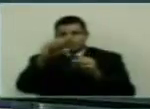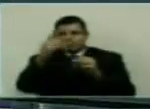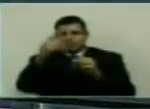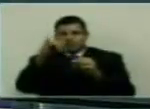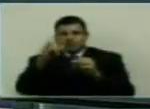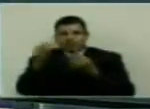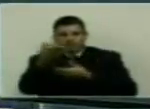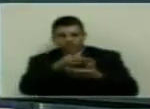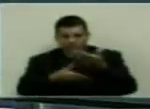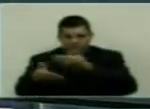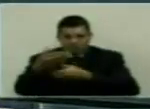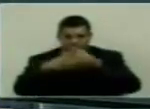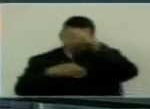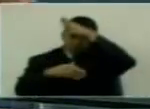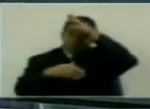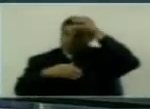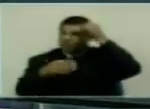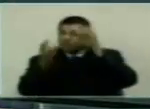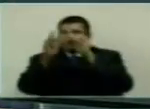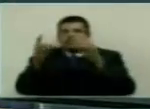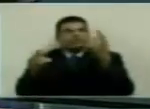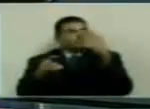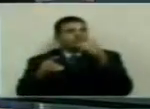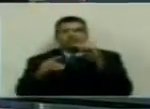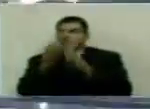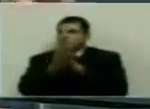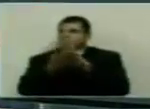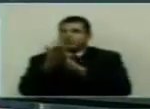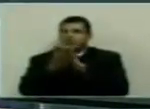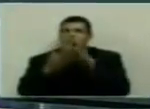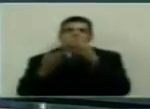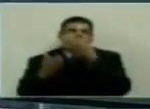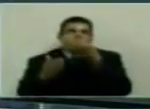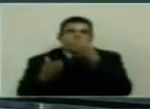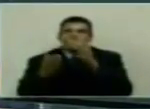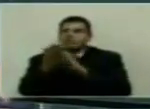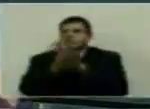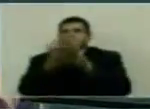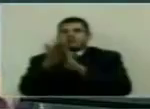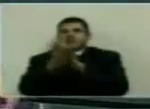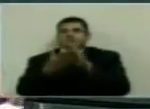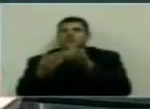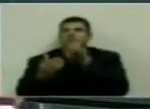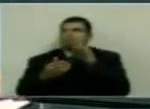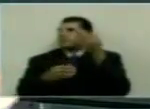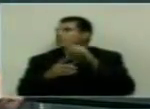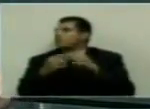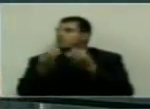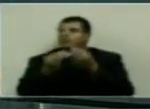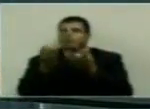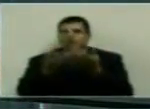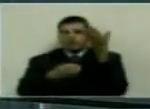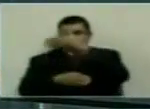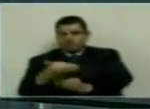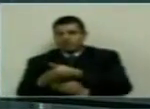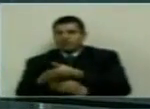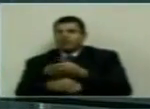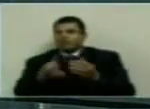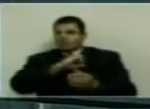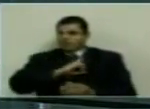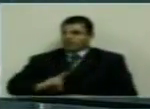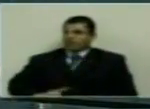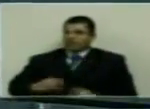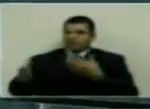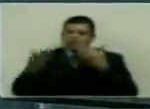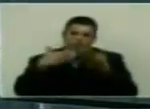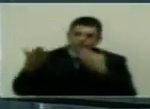em relação à Amazonas Energia e não teve nenhum questionamento jurídico. Mas eu quero trazer aqui, deputado Zé Ricardo, a